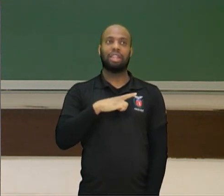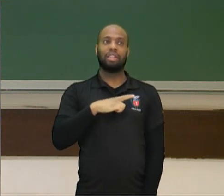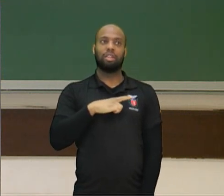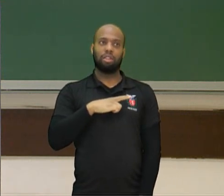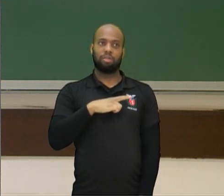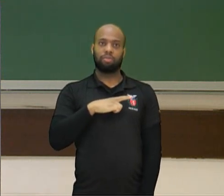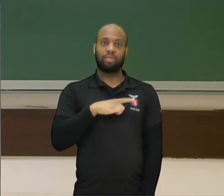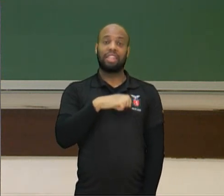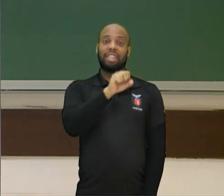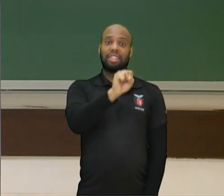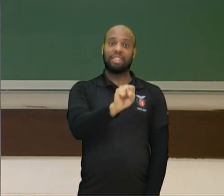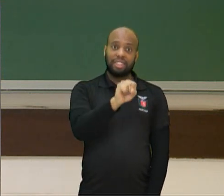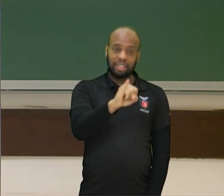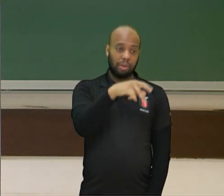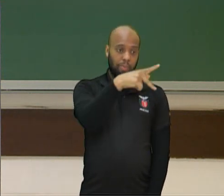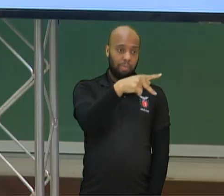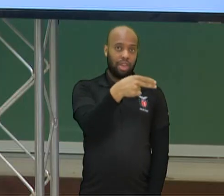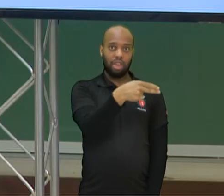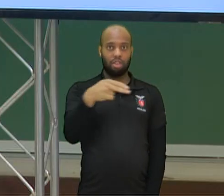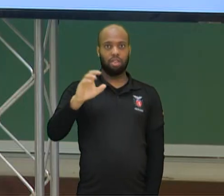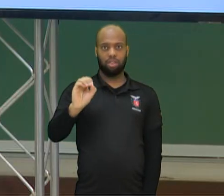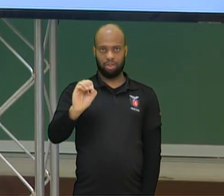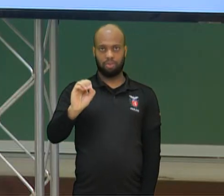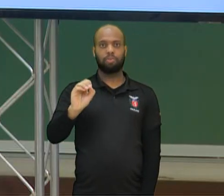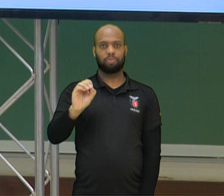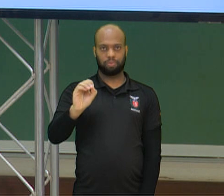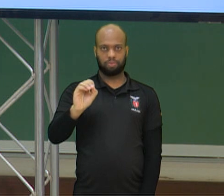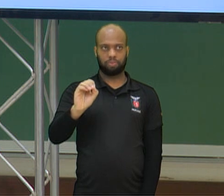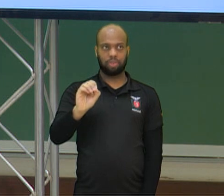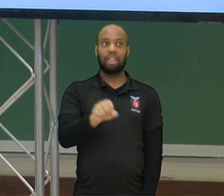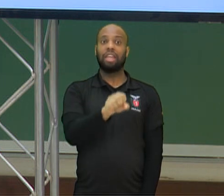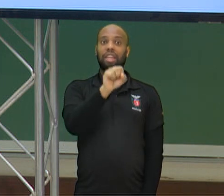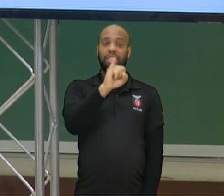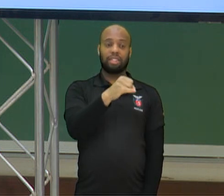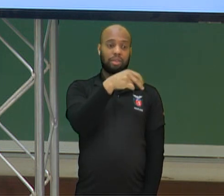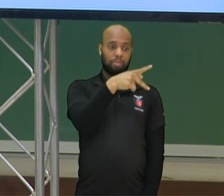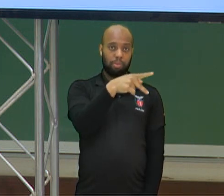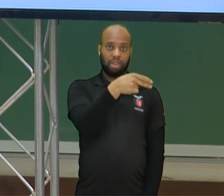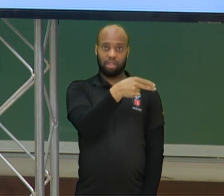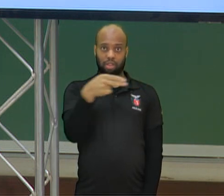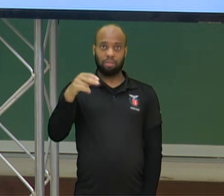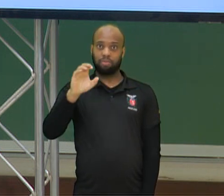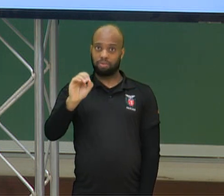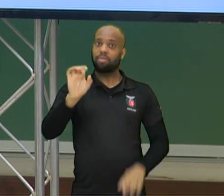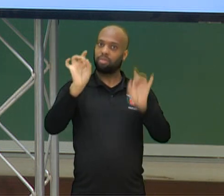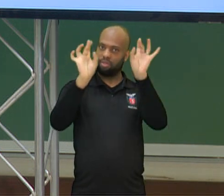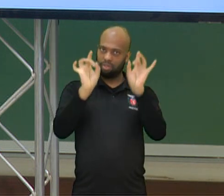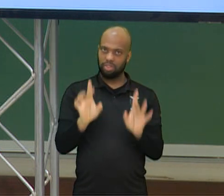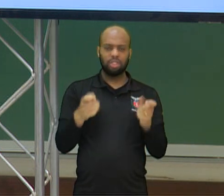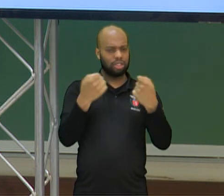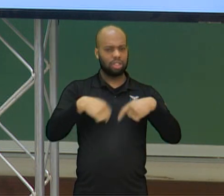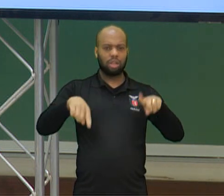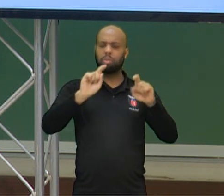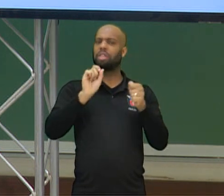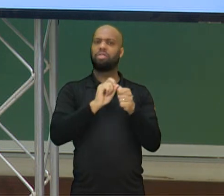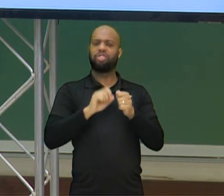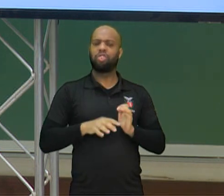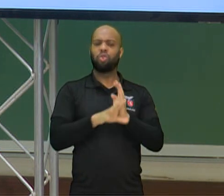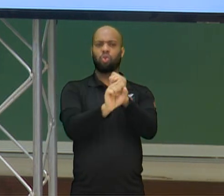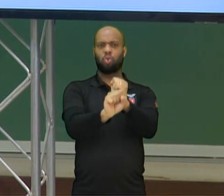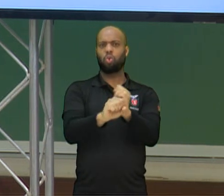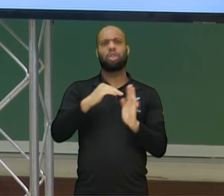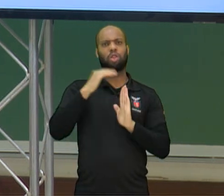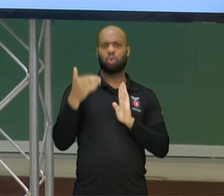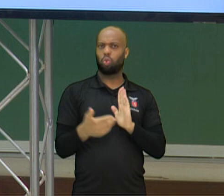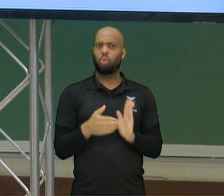o nosso P é igual a 0. Então, quando nós temos esses casos especiais, a gente não precisa nem resolver o número